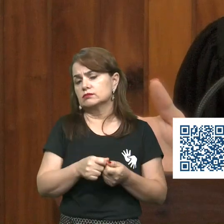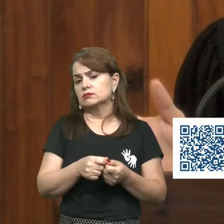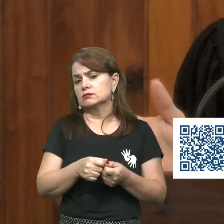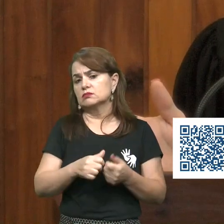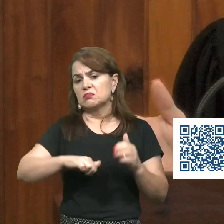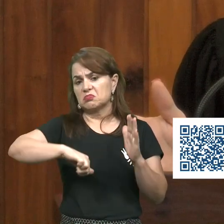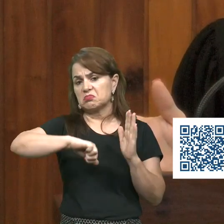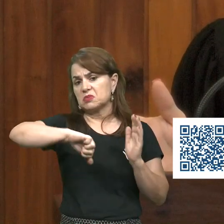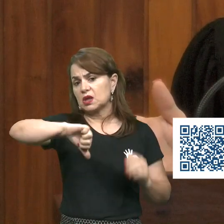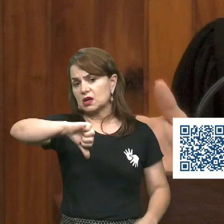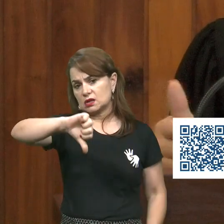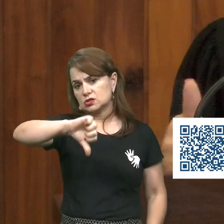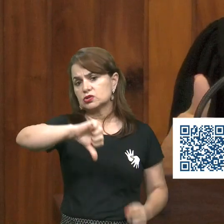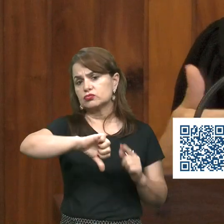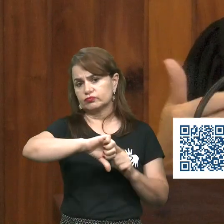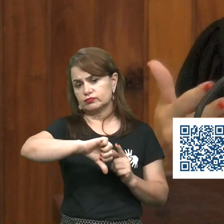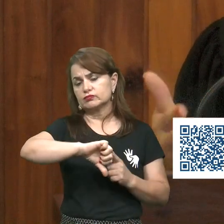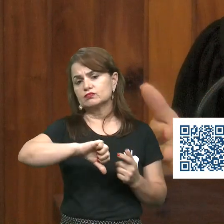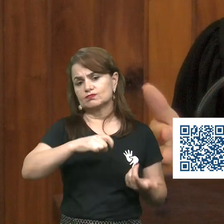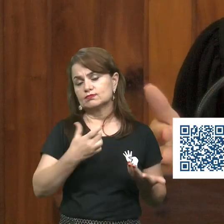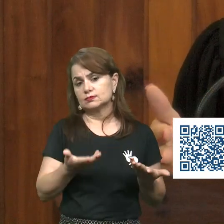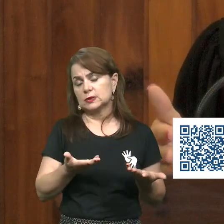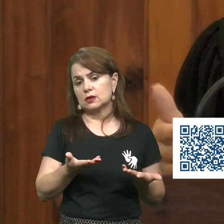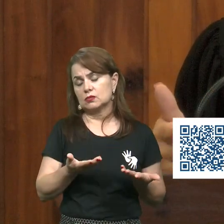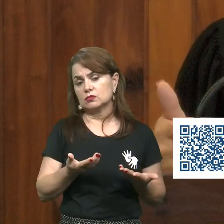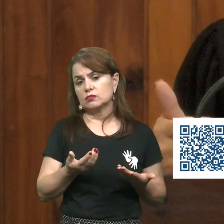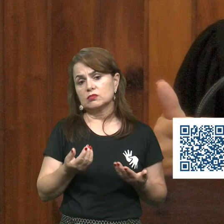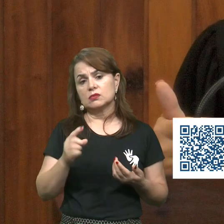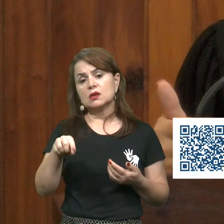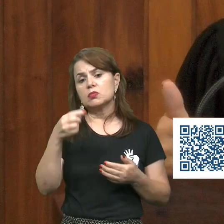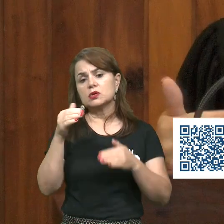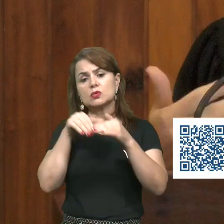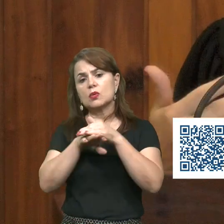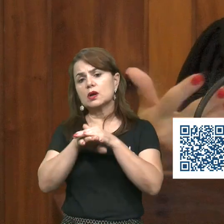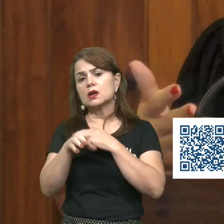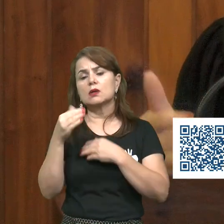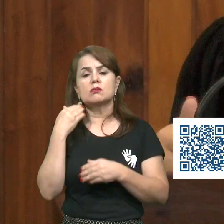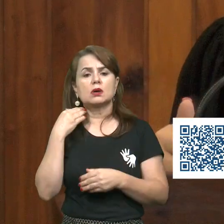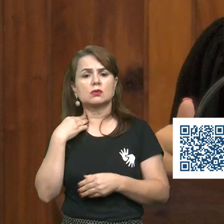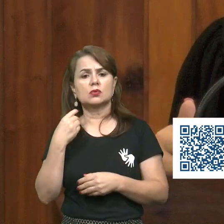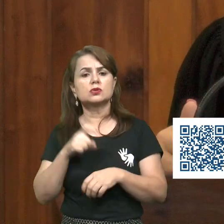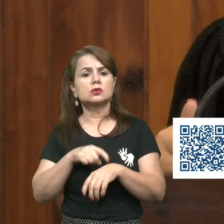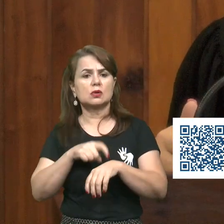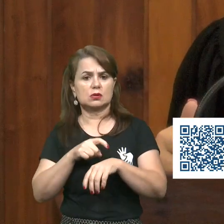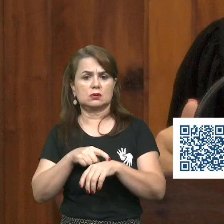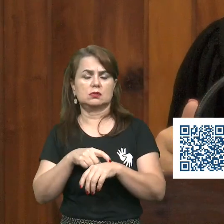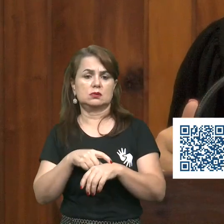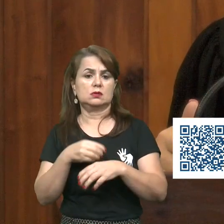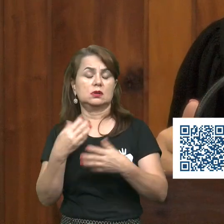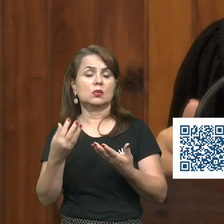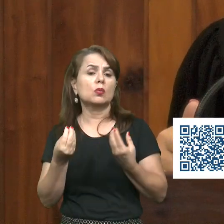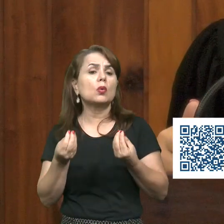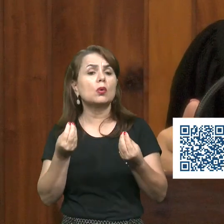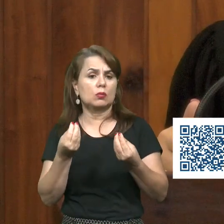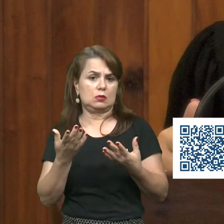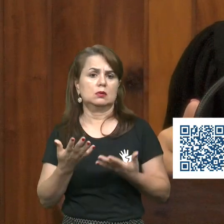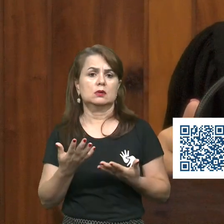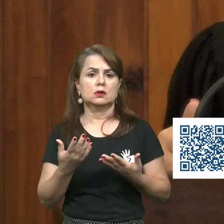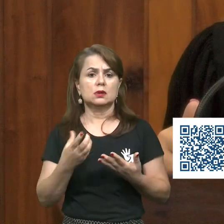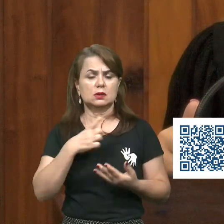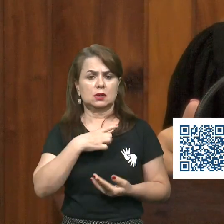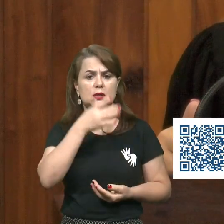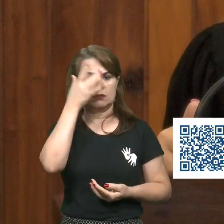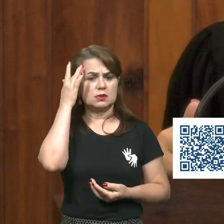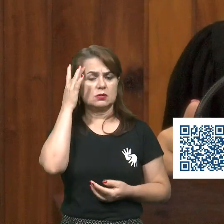foi recebido e gerar mais um banco de horas. A gente sabe, né, como servidora que sou, que tem funcionários que ficam aí para